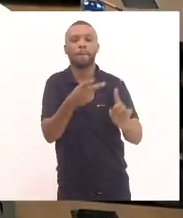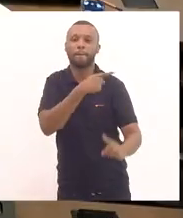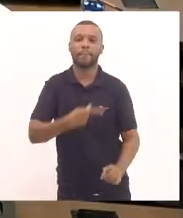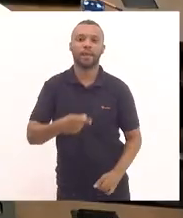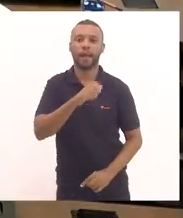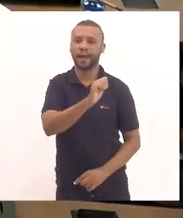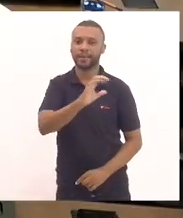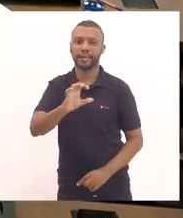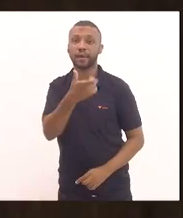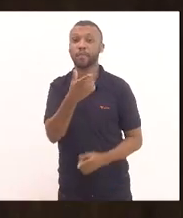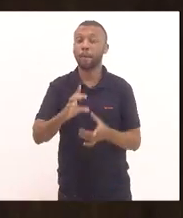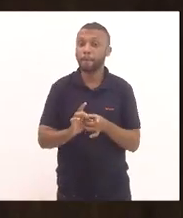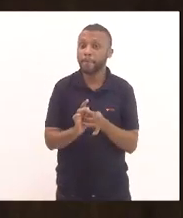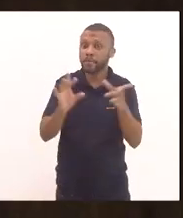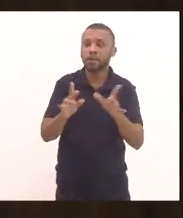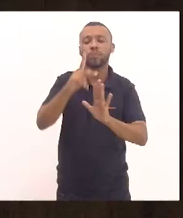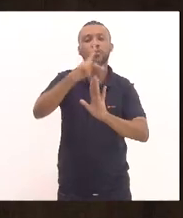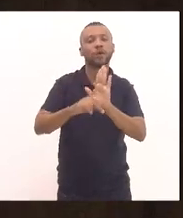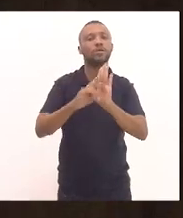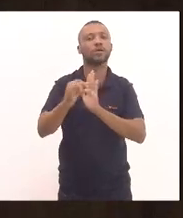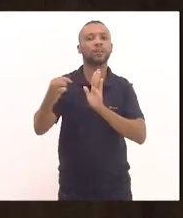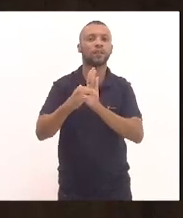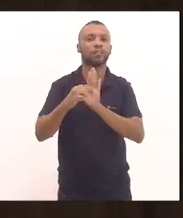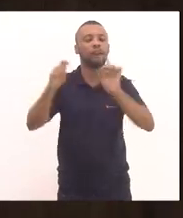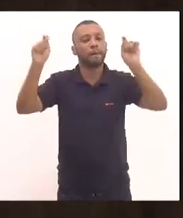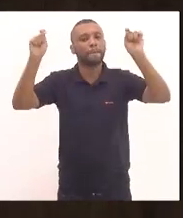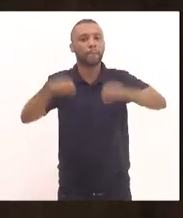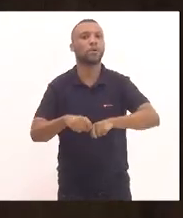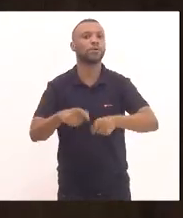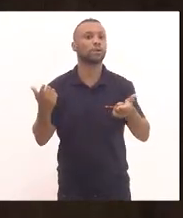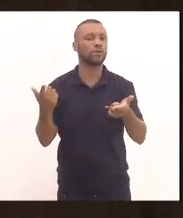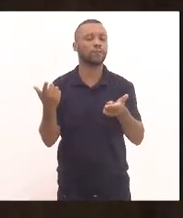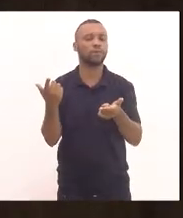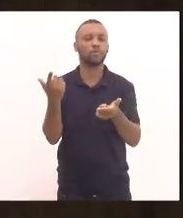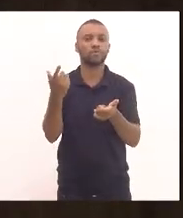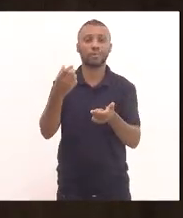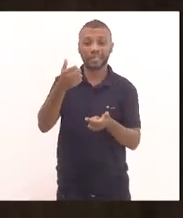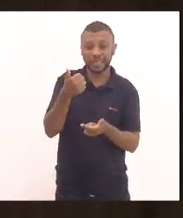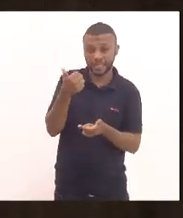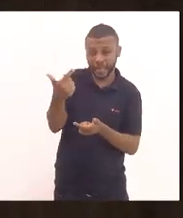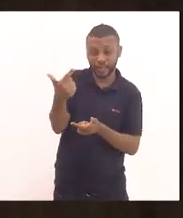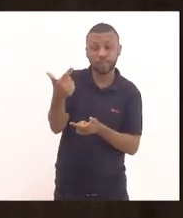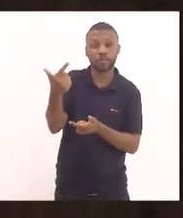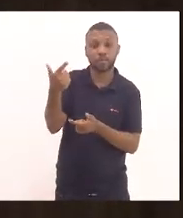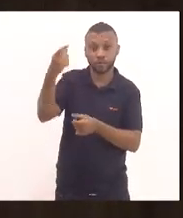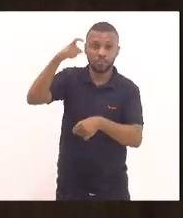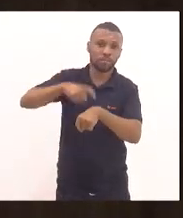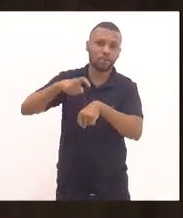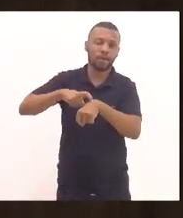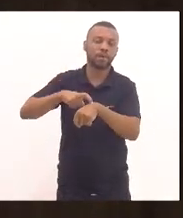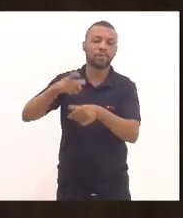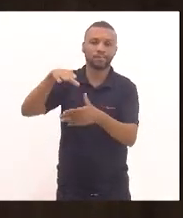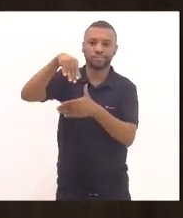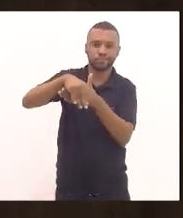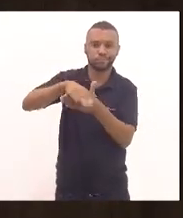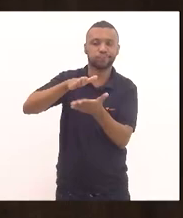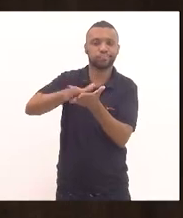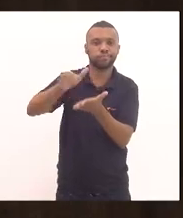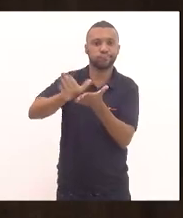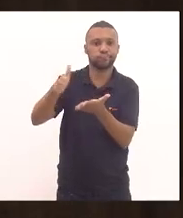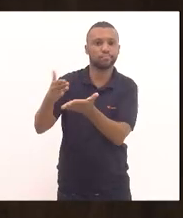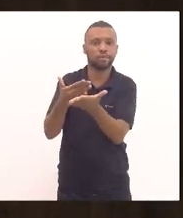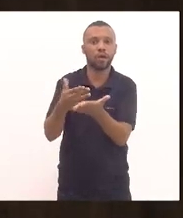por permitir que esse projeto se torne novamente possível na sua 12ª edição. Os parlamentares juvenis e